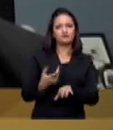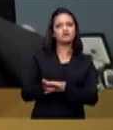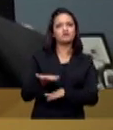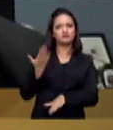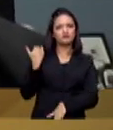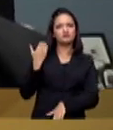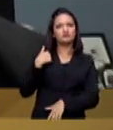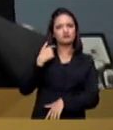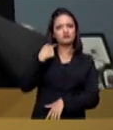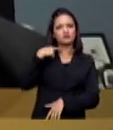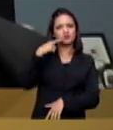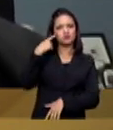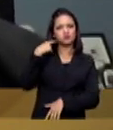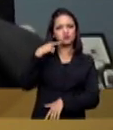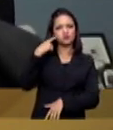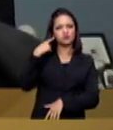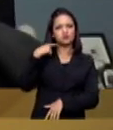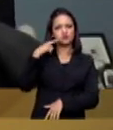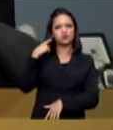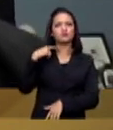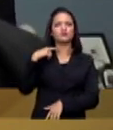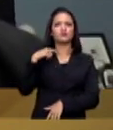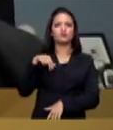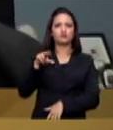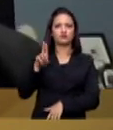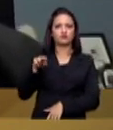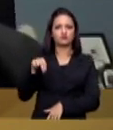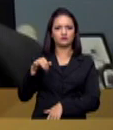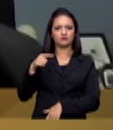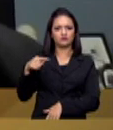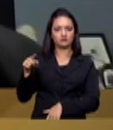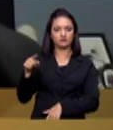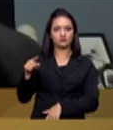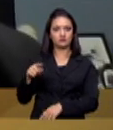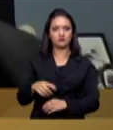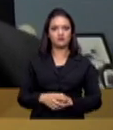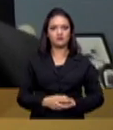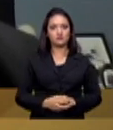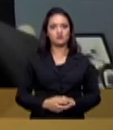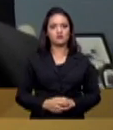advogado da União, que